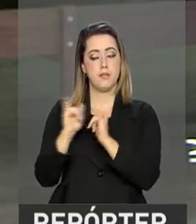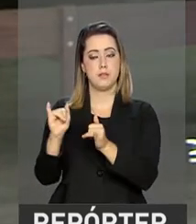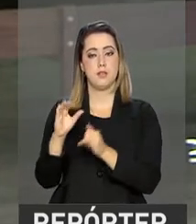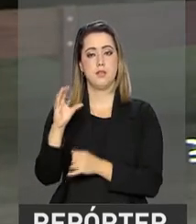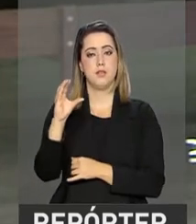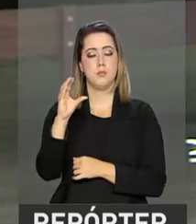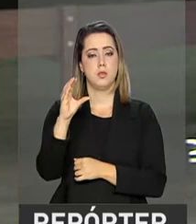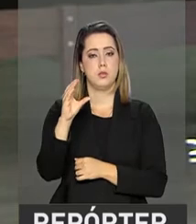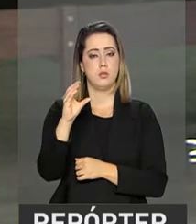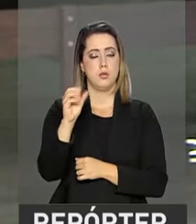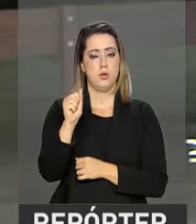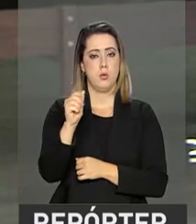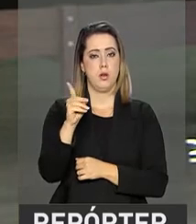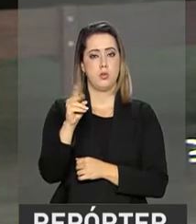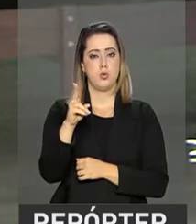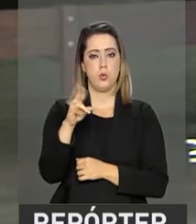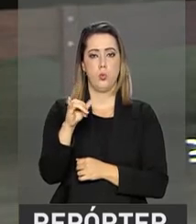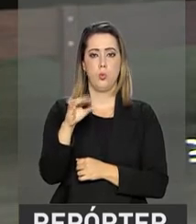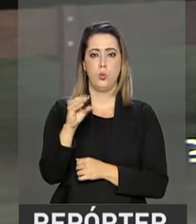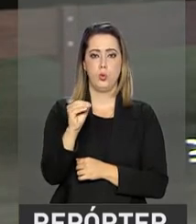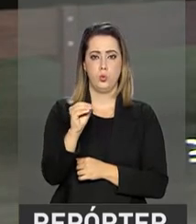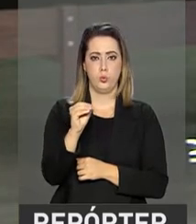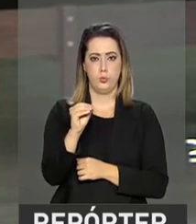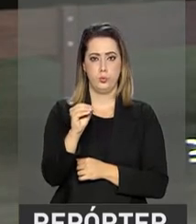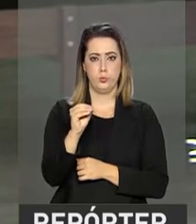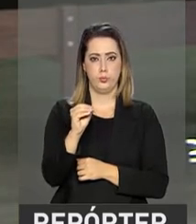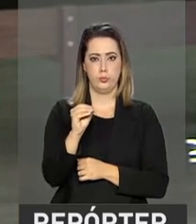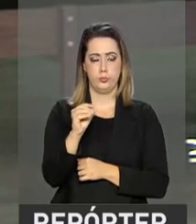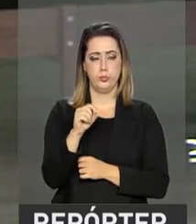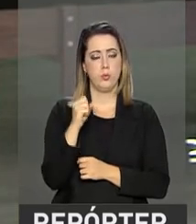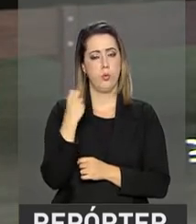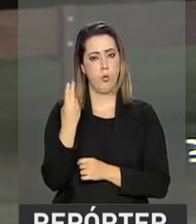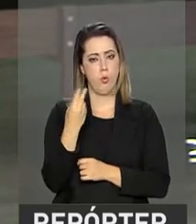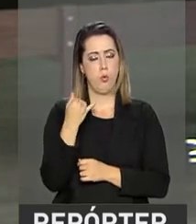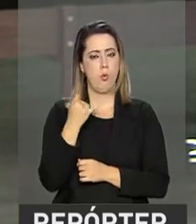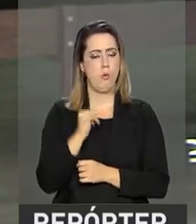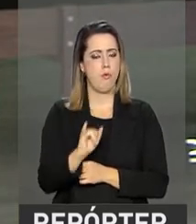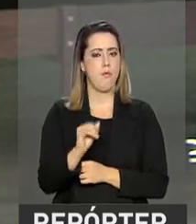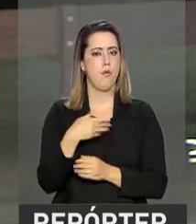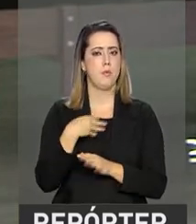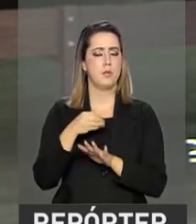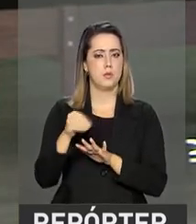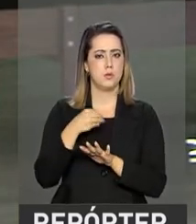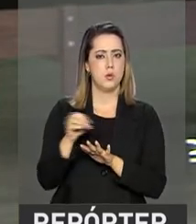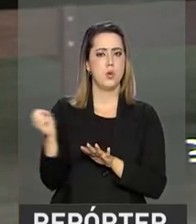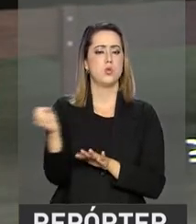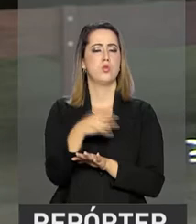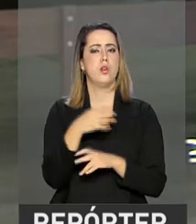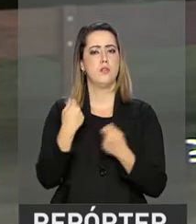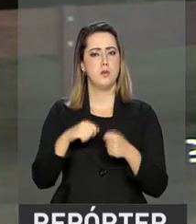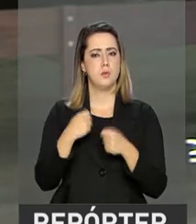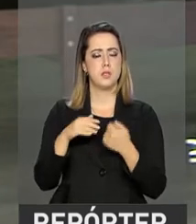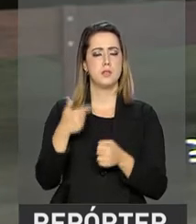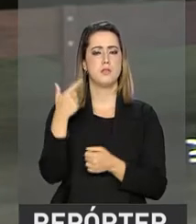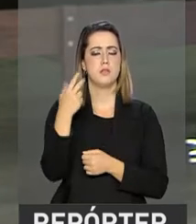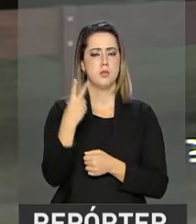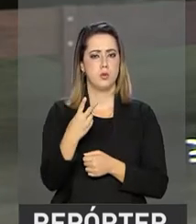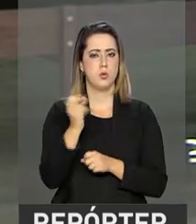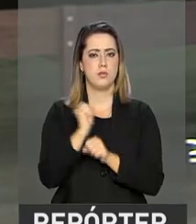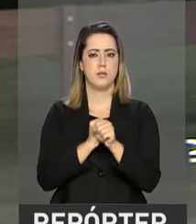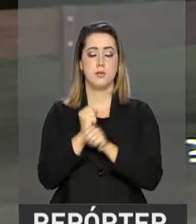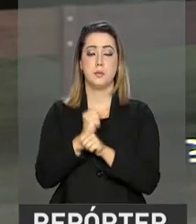de programas sociais do governo federal ou se informações não foram atualizadas há mais de dois anos